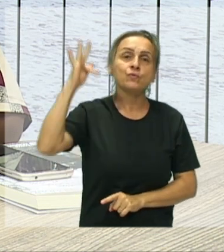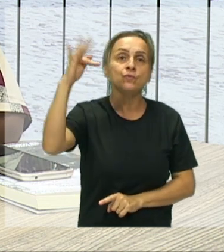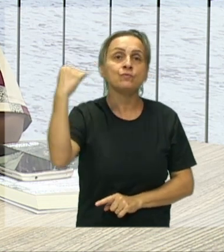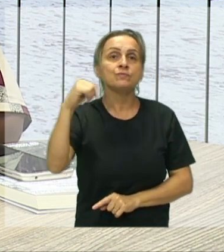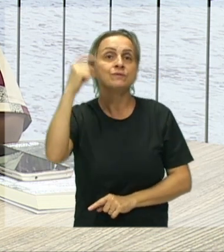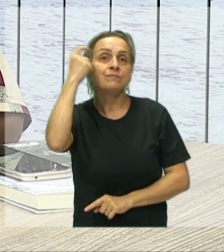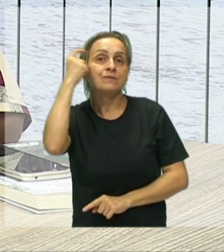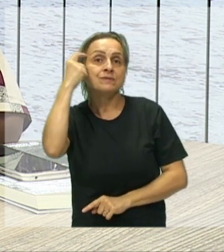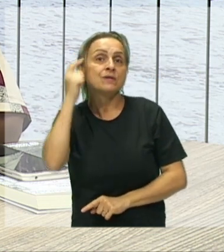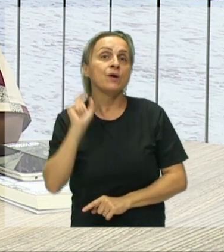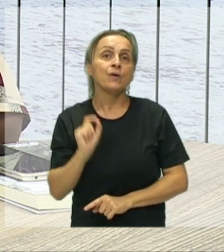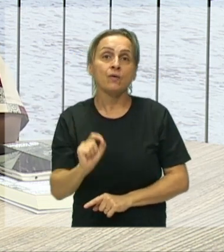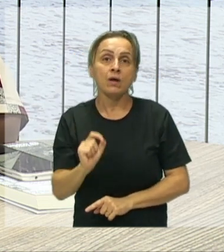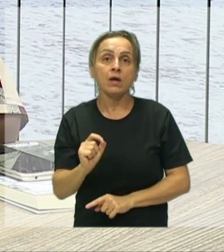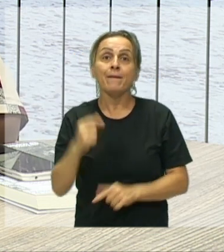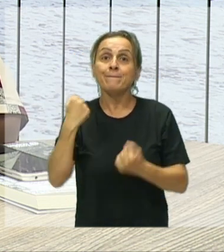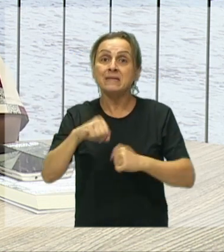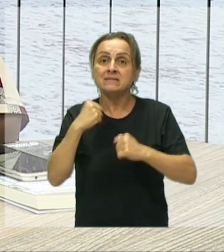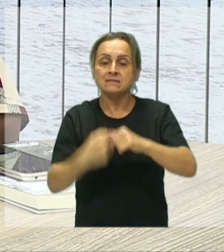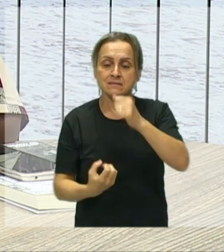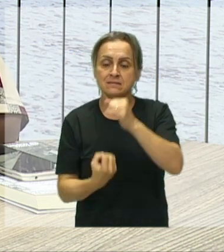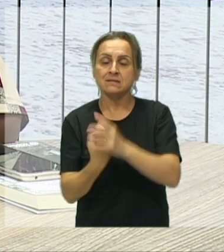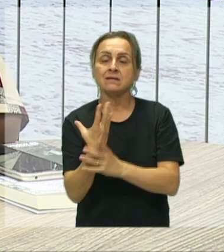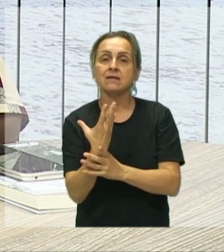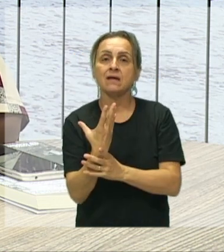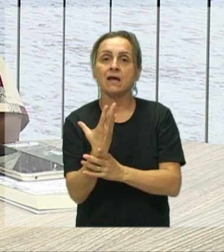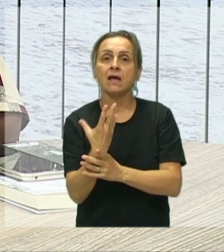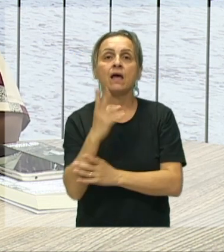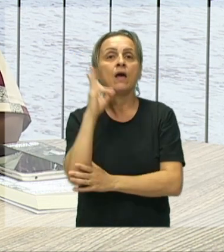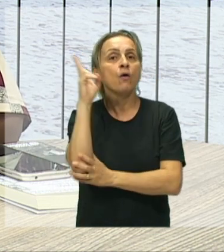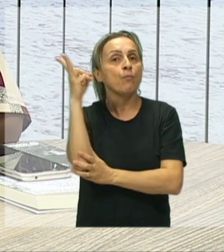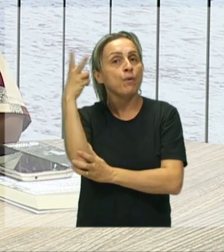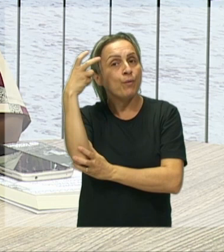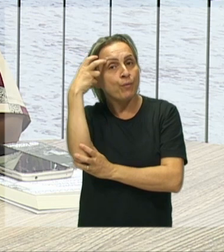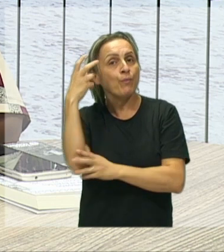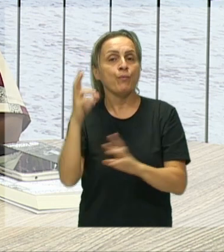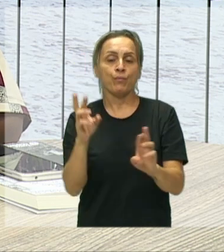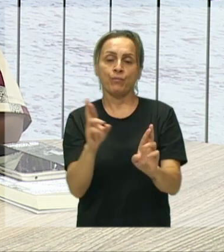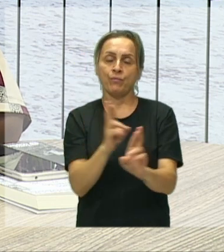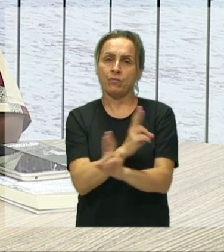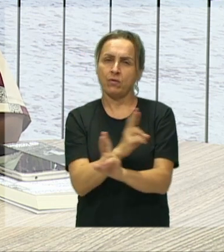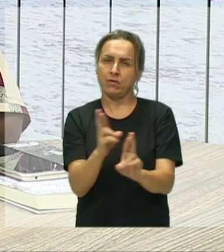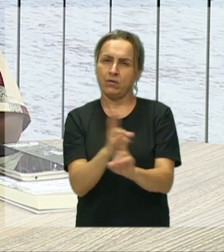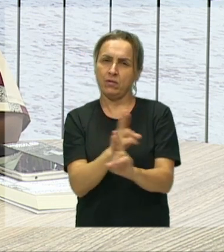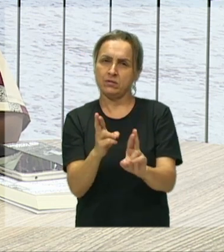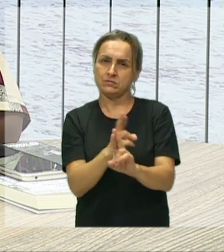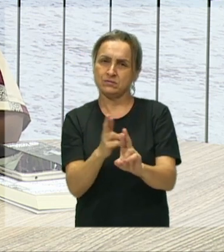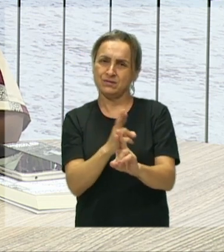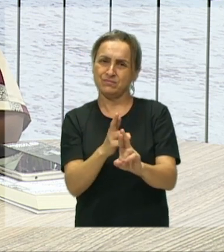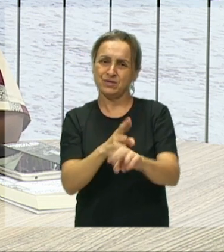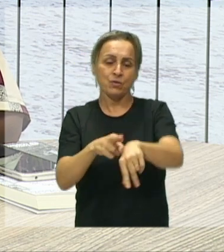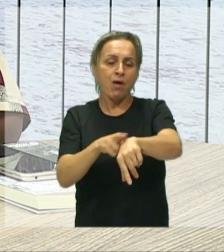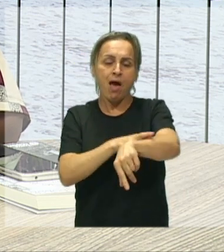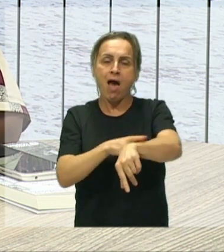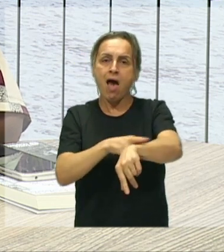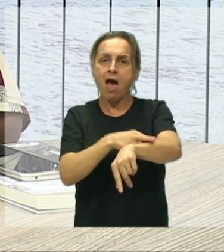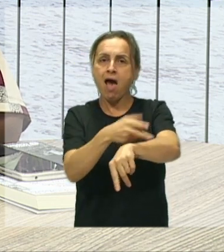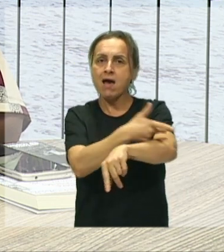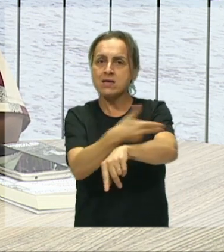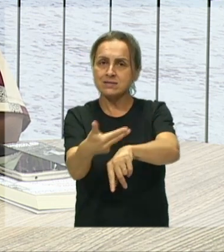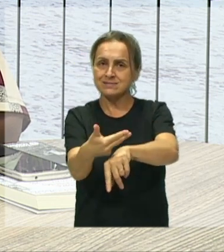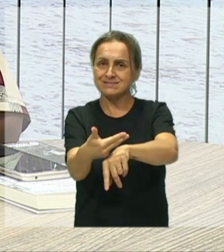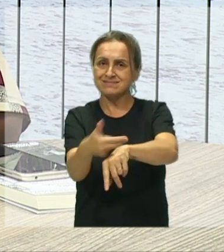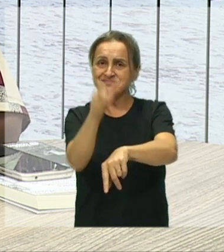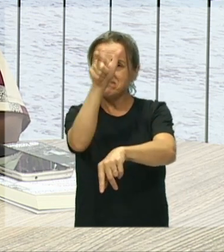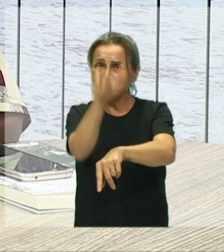implementar uma cultura de relacionamento racial, de que as pessoas